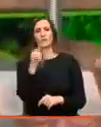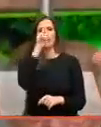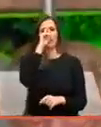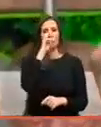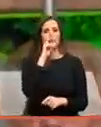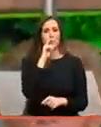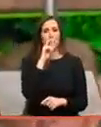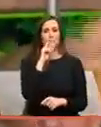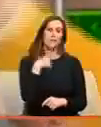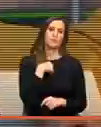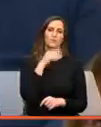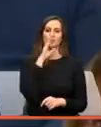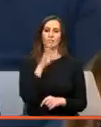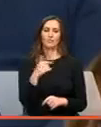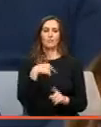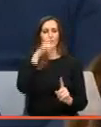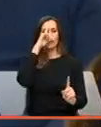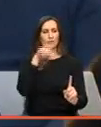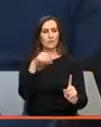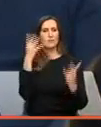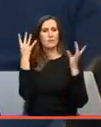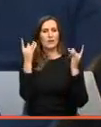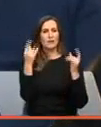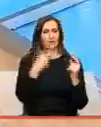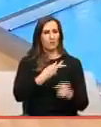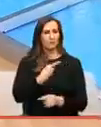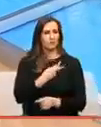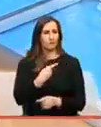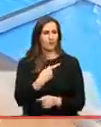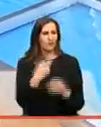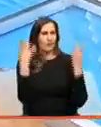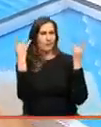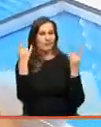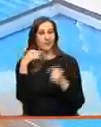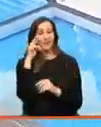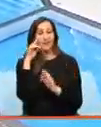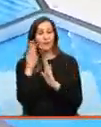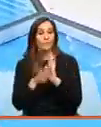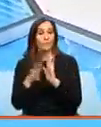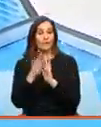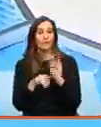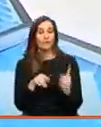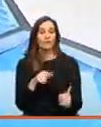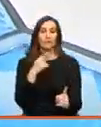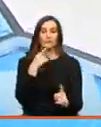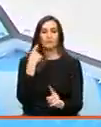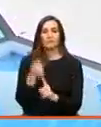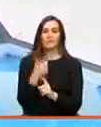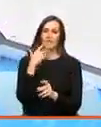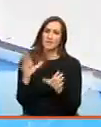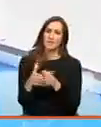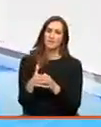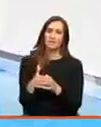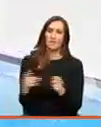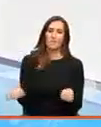daquelas estou eu lembro daquela brincadeira que tivemos aqui aliás basta ver o programa em tudo desafios da equipa